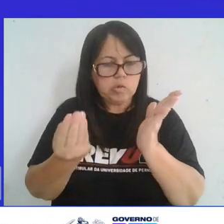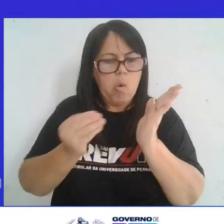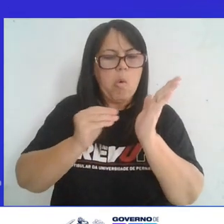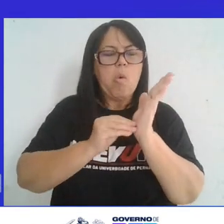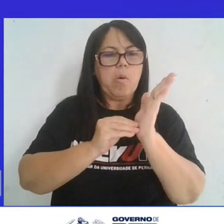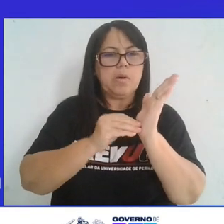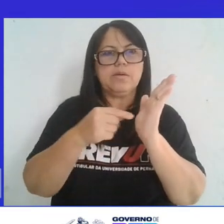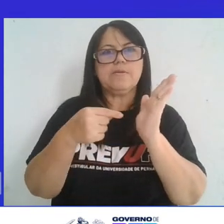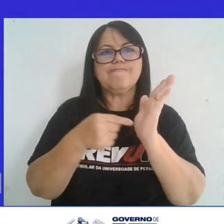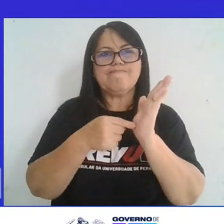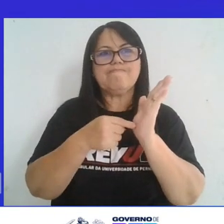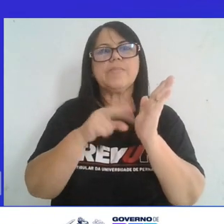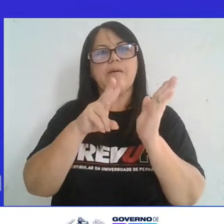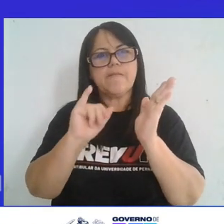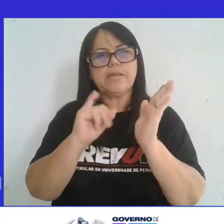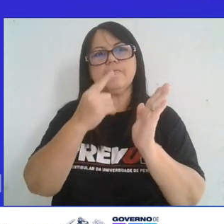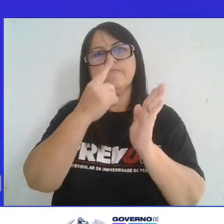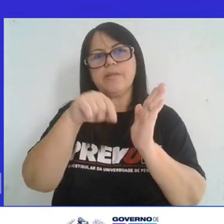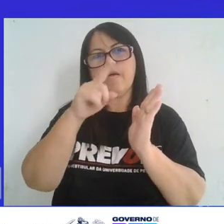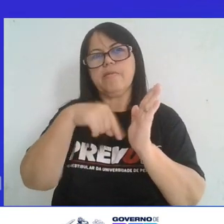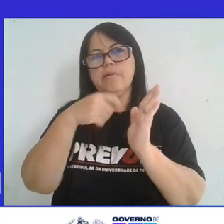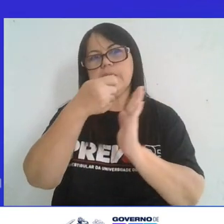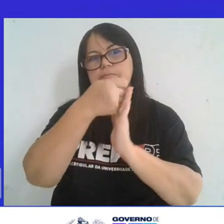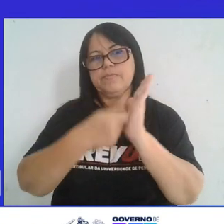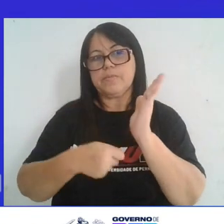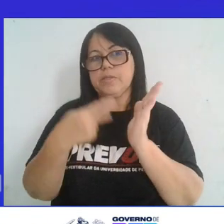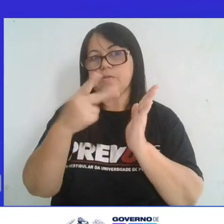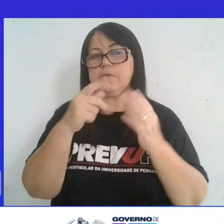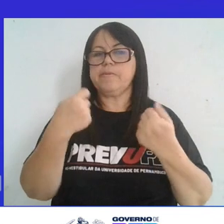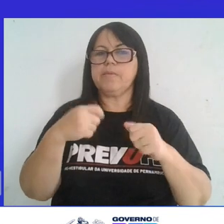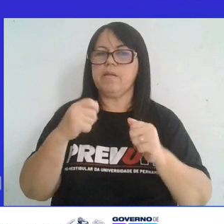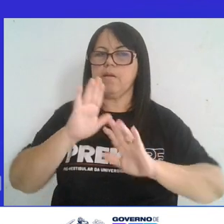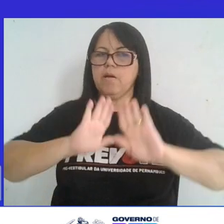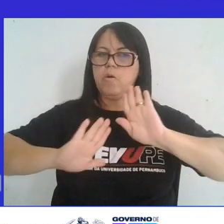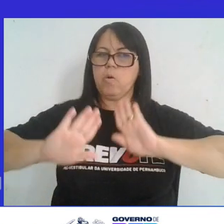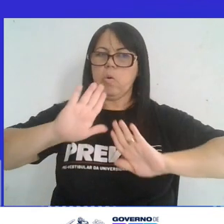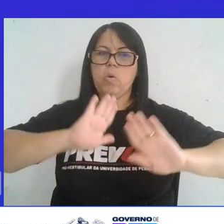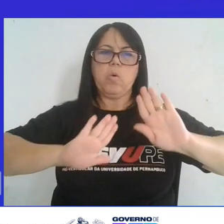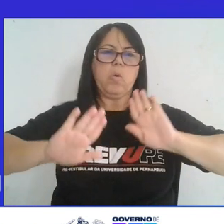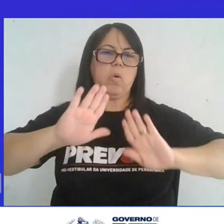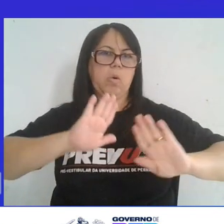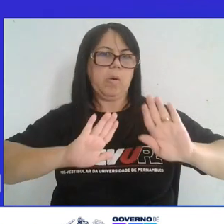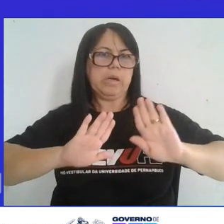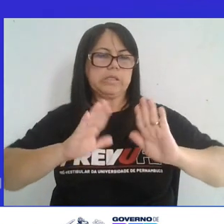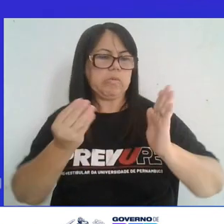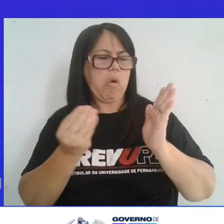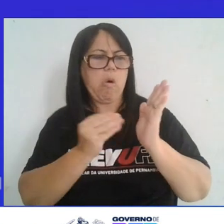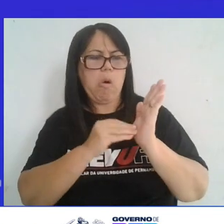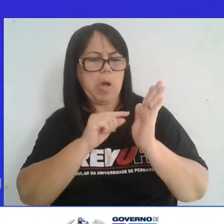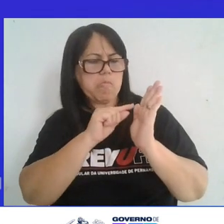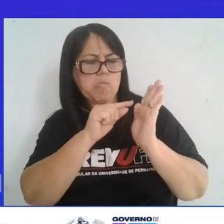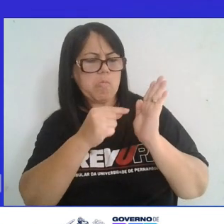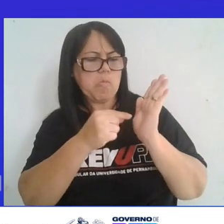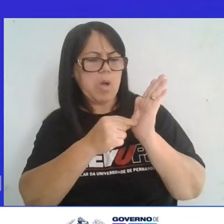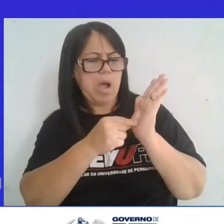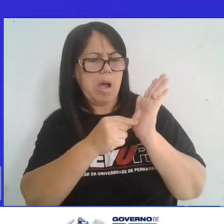a uma anulação de sua redação. Então, todo cuidado é pouco, né? Um asteriscozinho, uma